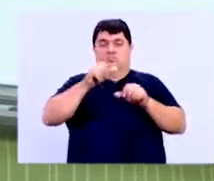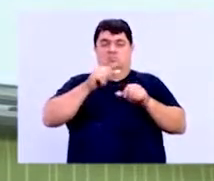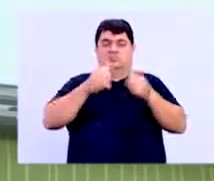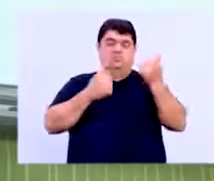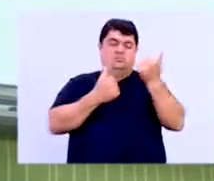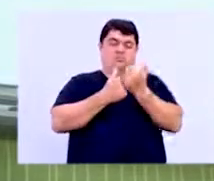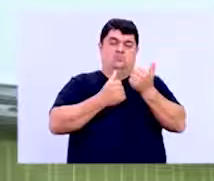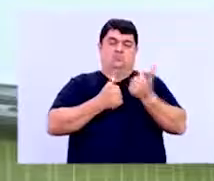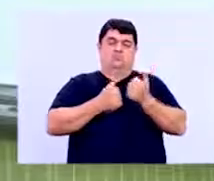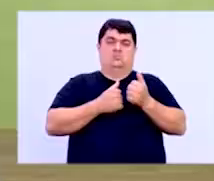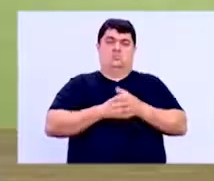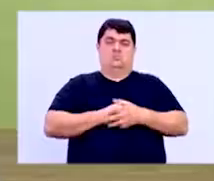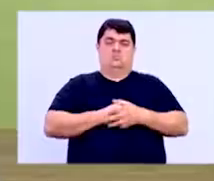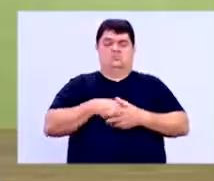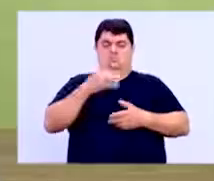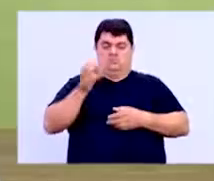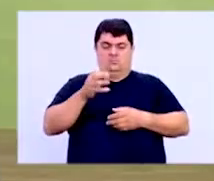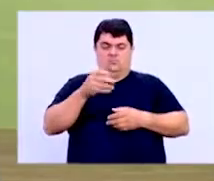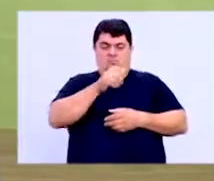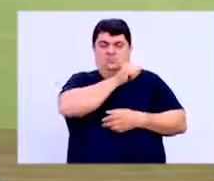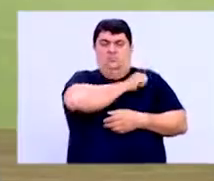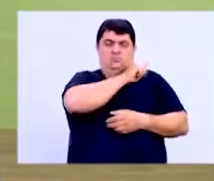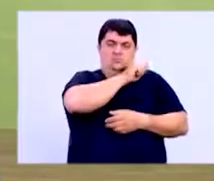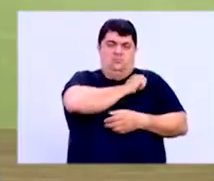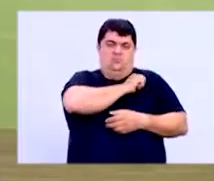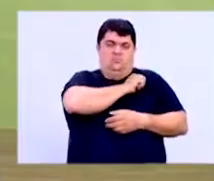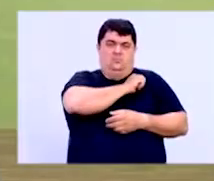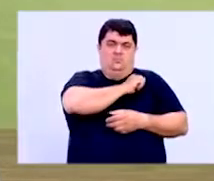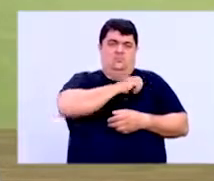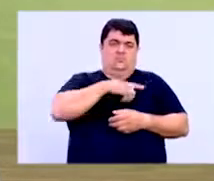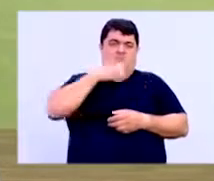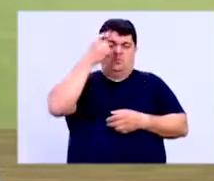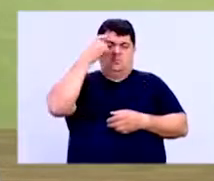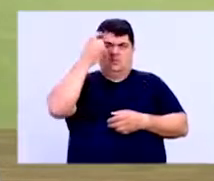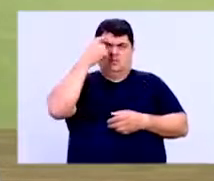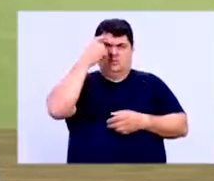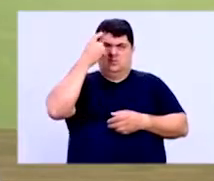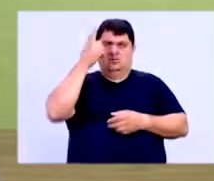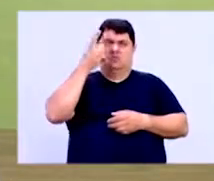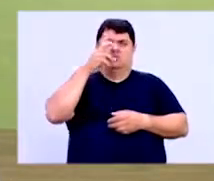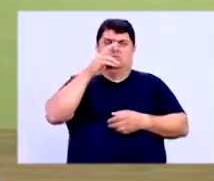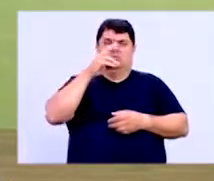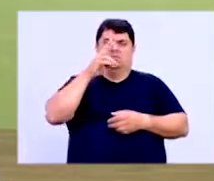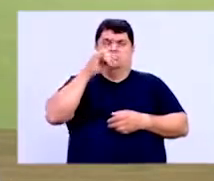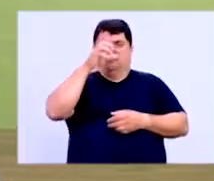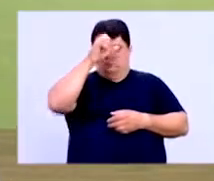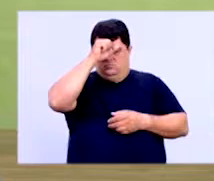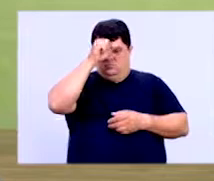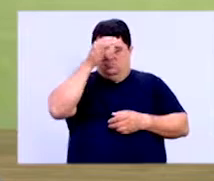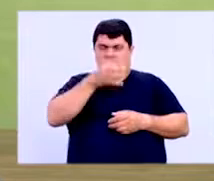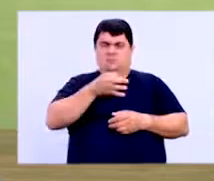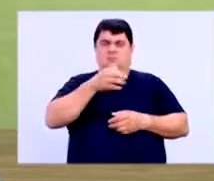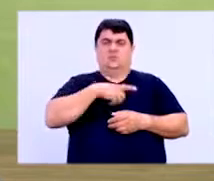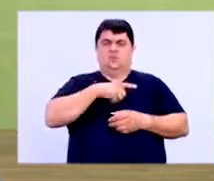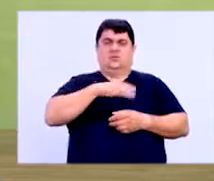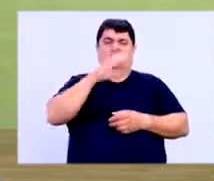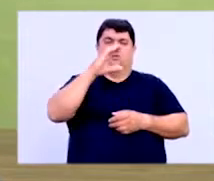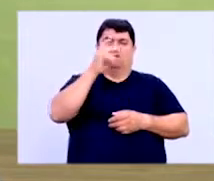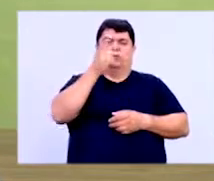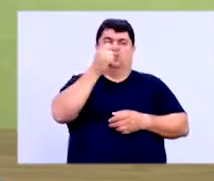professor. E o aluno está refletindo aqui que está aprendendo bem, que o chat